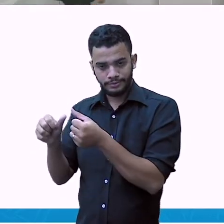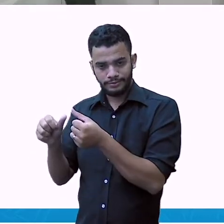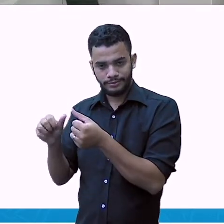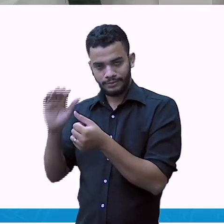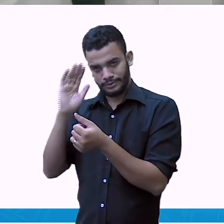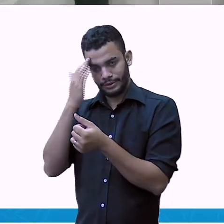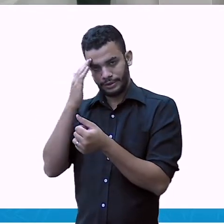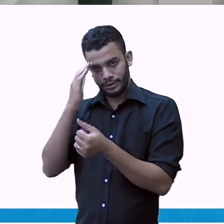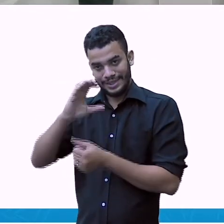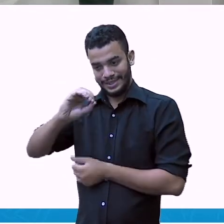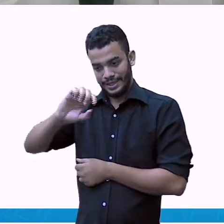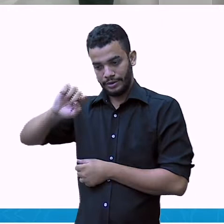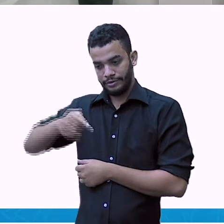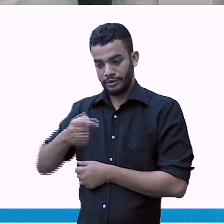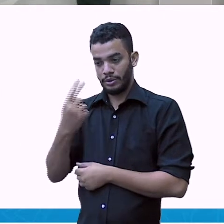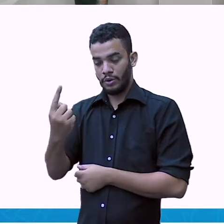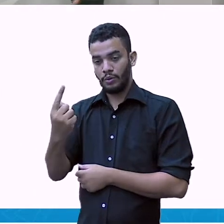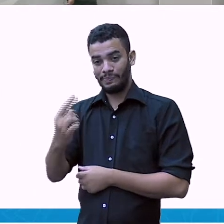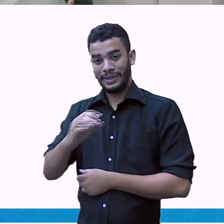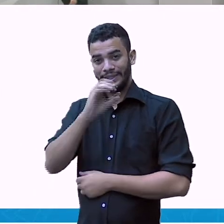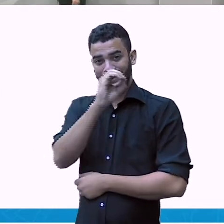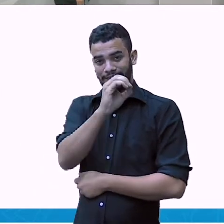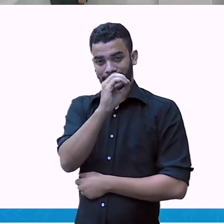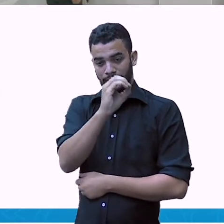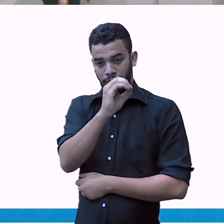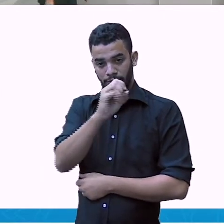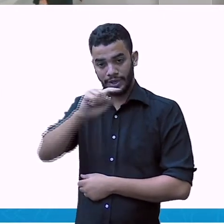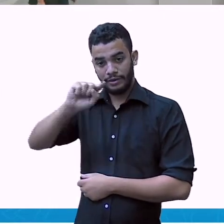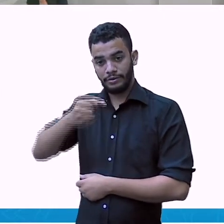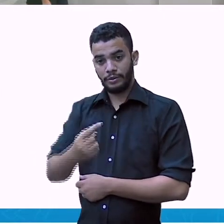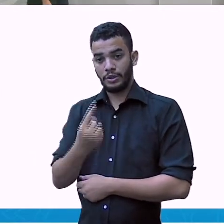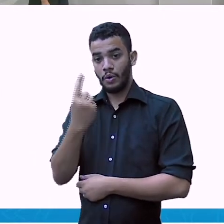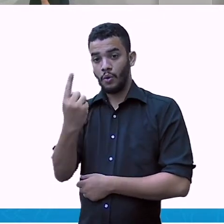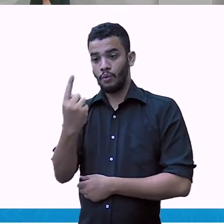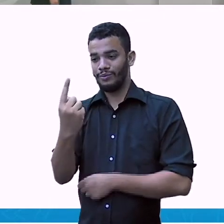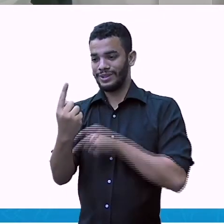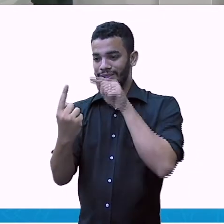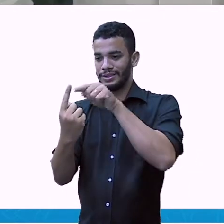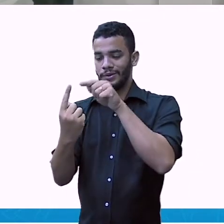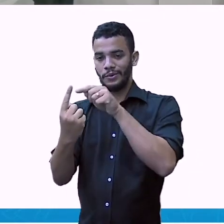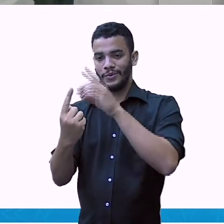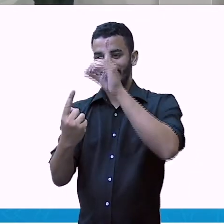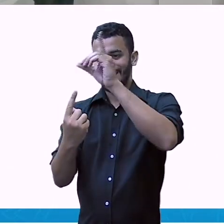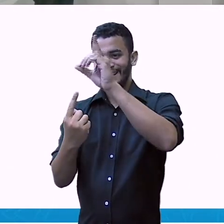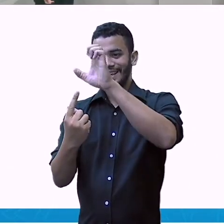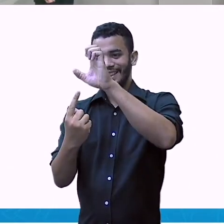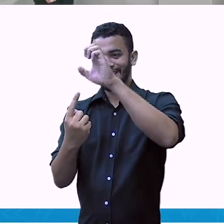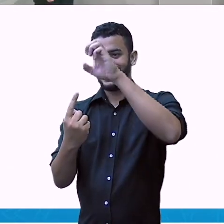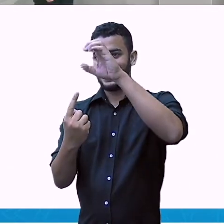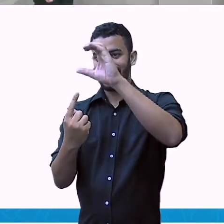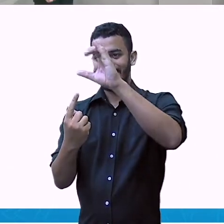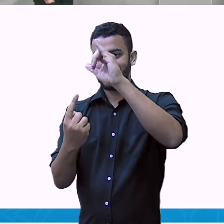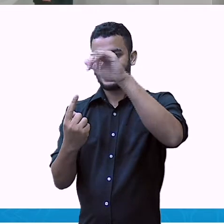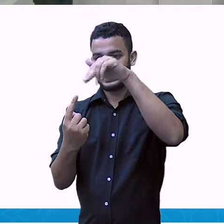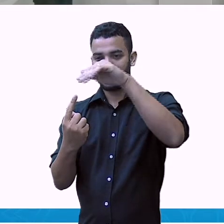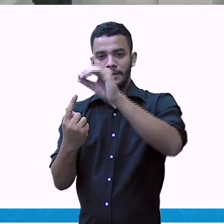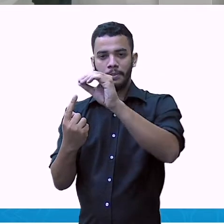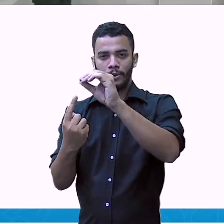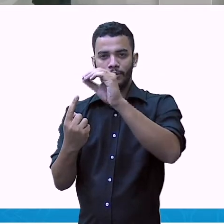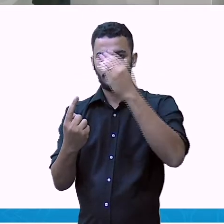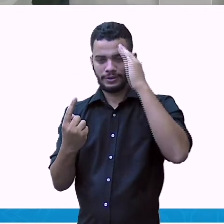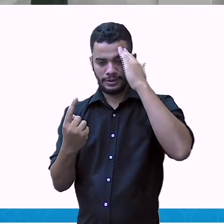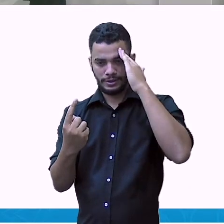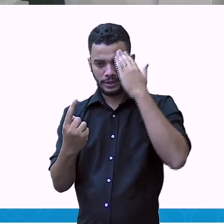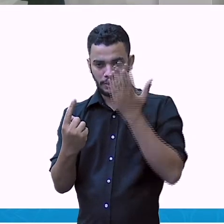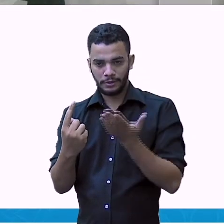vai poder conter um algarismo, 1/10. Então, está escrito 1/10 tanto na forma de fração